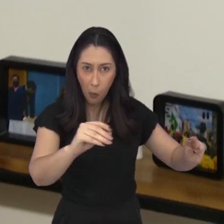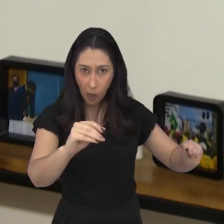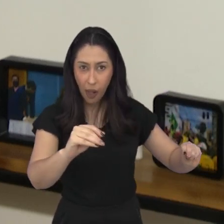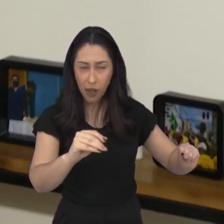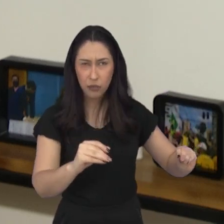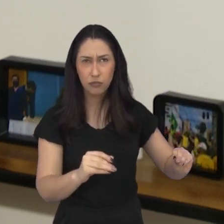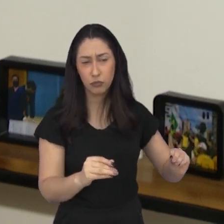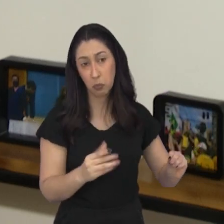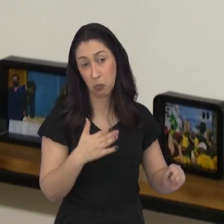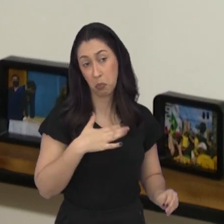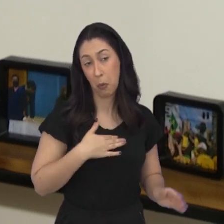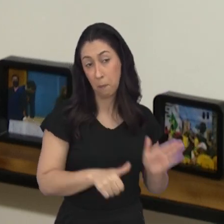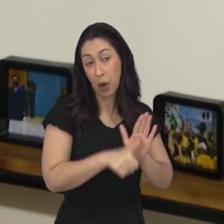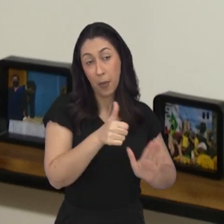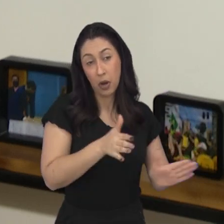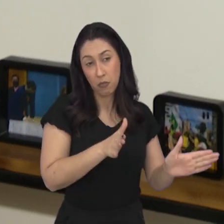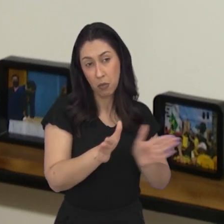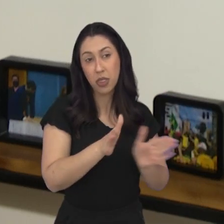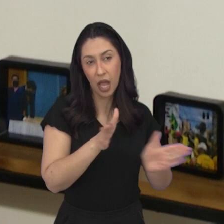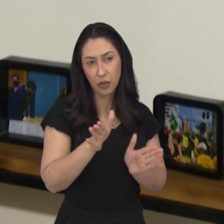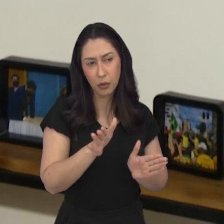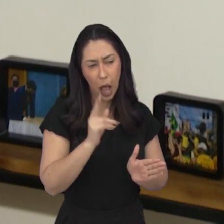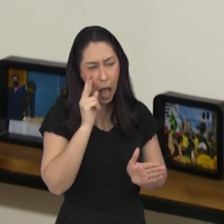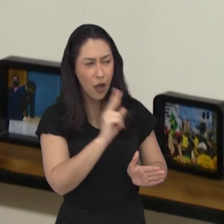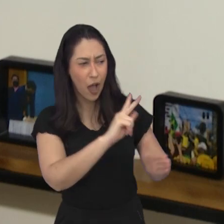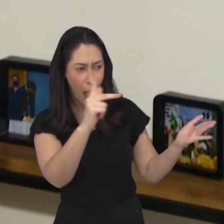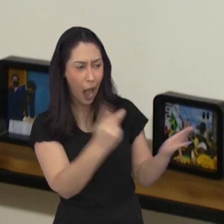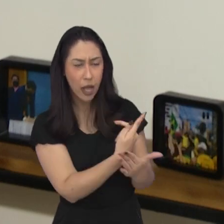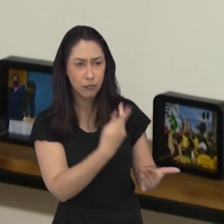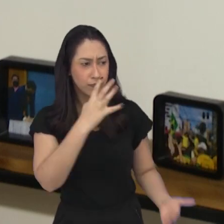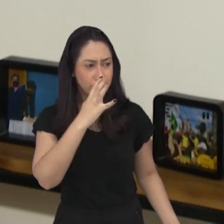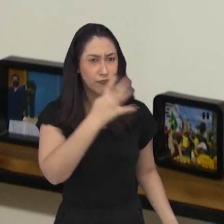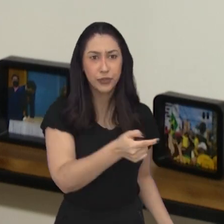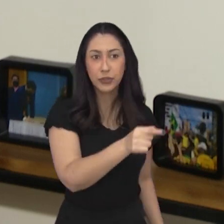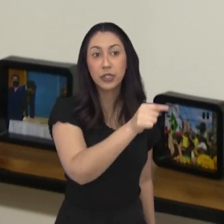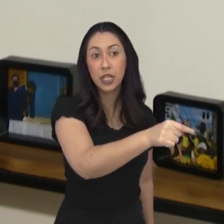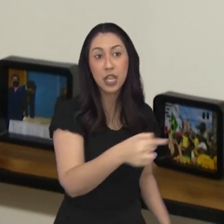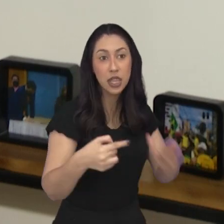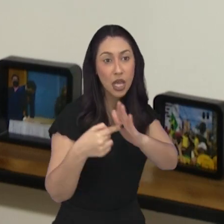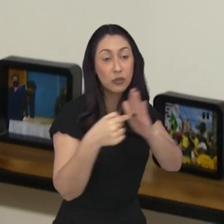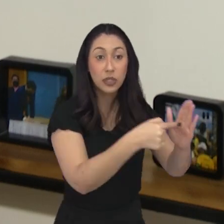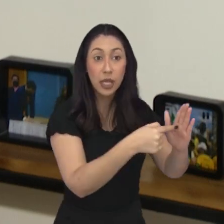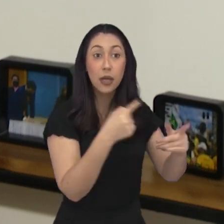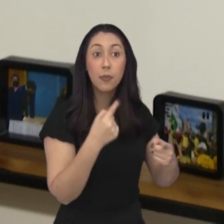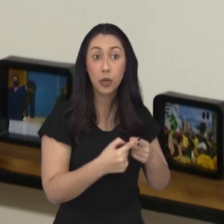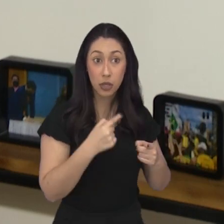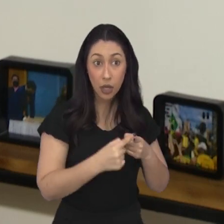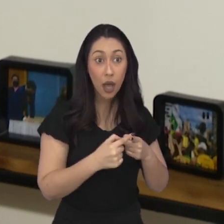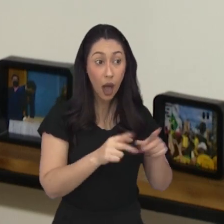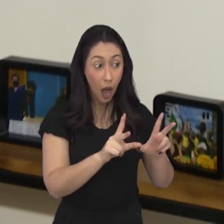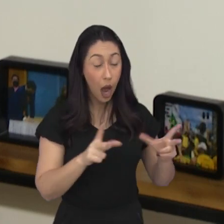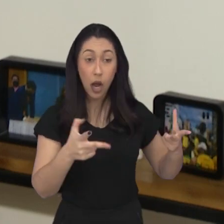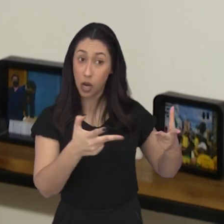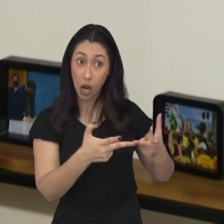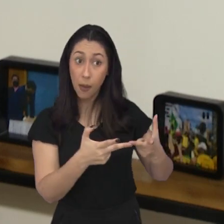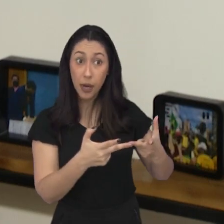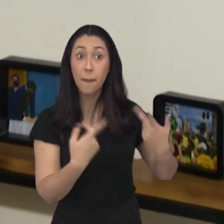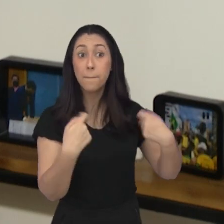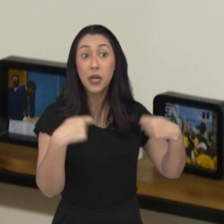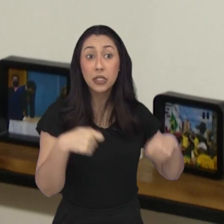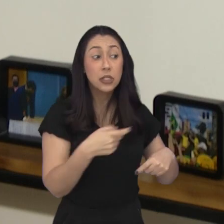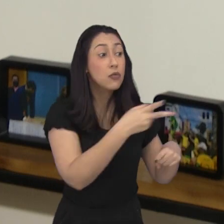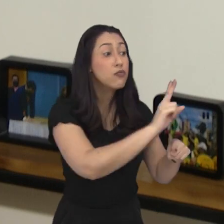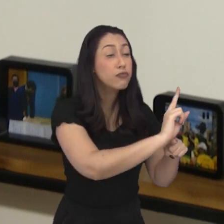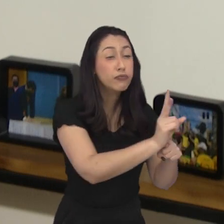Câmara Municipal, ainda entre o primeiro e o segundo ano de mandato. E ali a gente viu a necessidade do poder público aprimorar a fiscalização